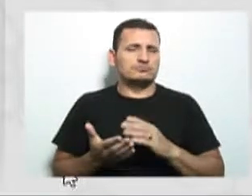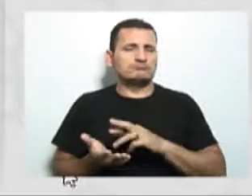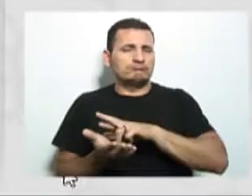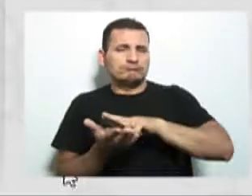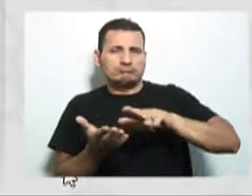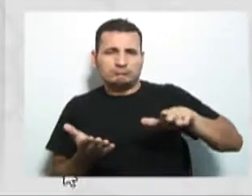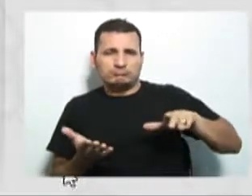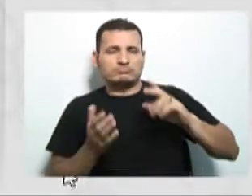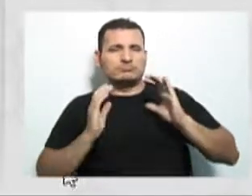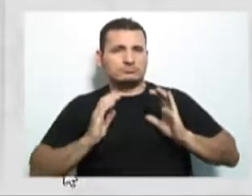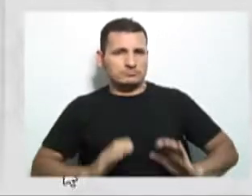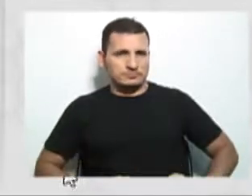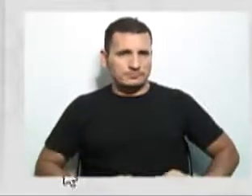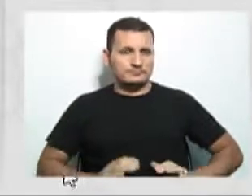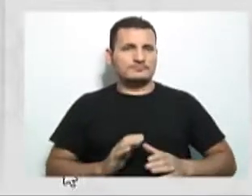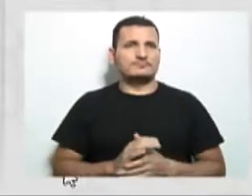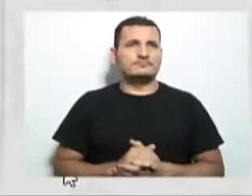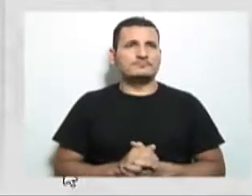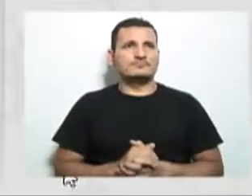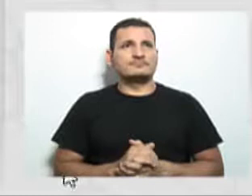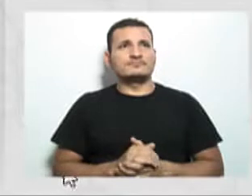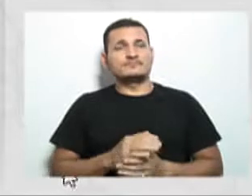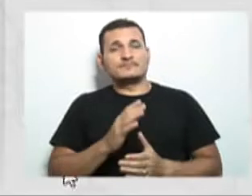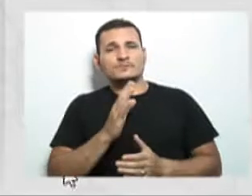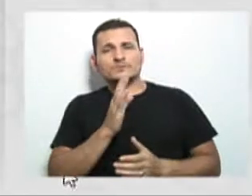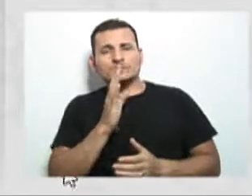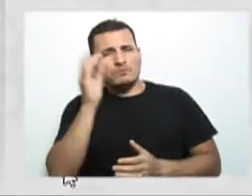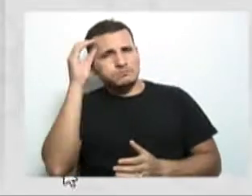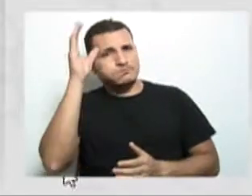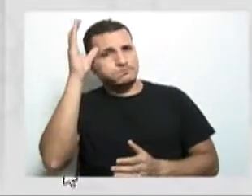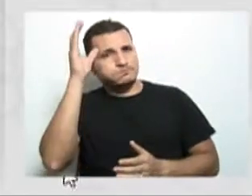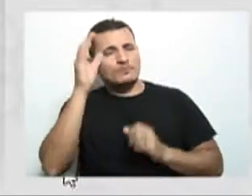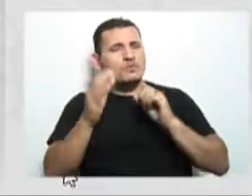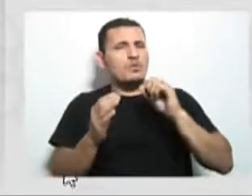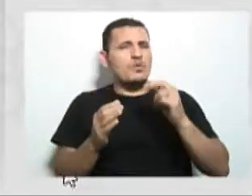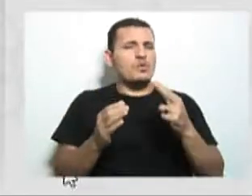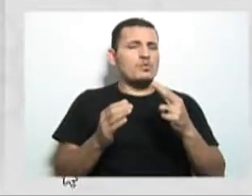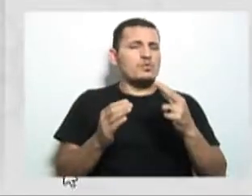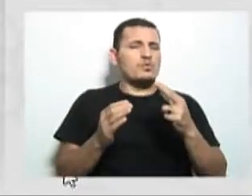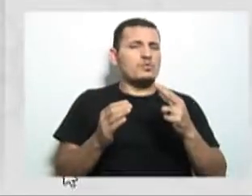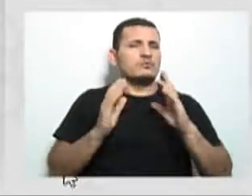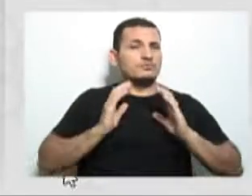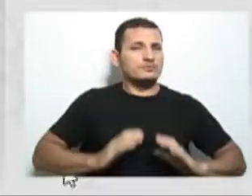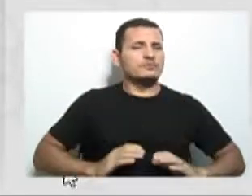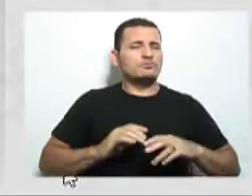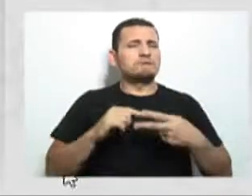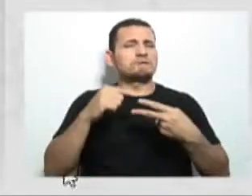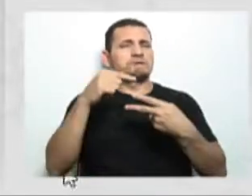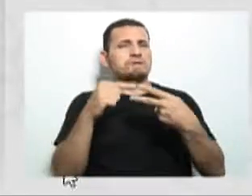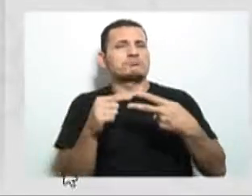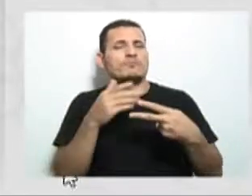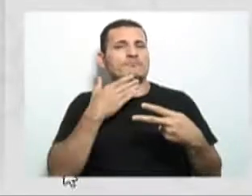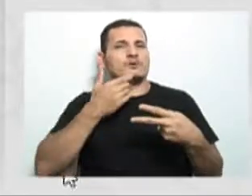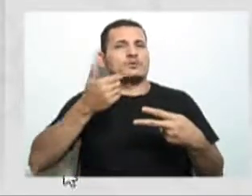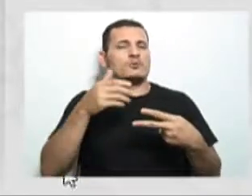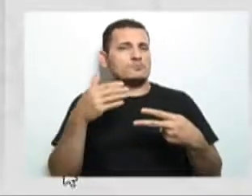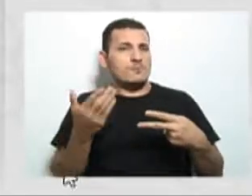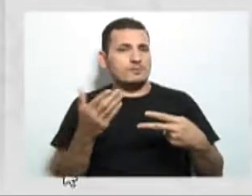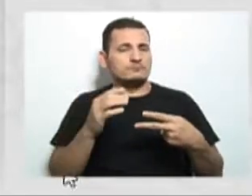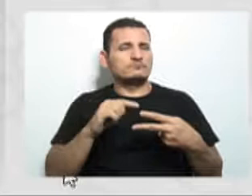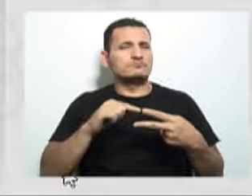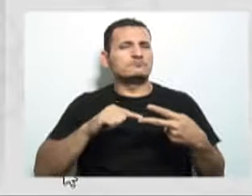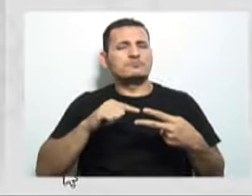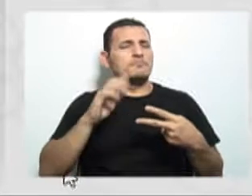atitudes comportamentais. Conhecimento ou comportamento? E aí? Eis a questão, né? O que é melhor? O que é fundamental? Qual é o